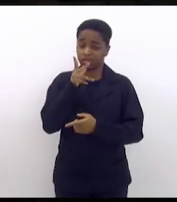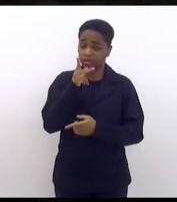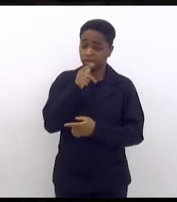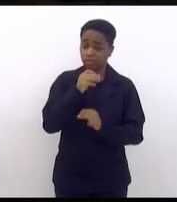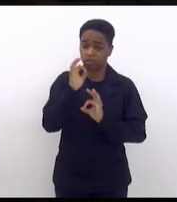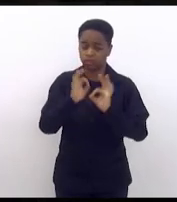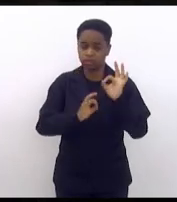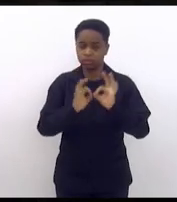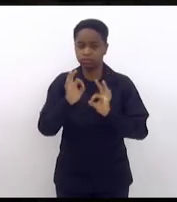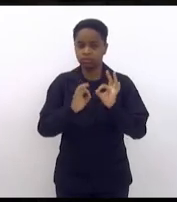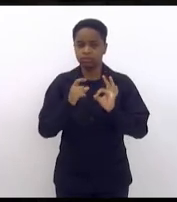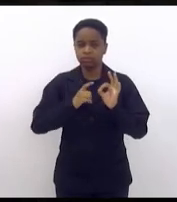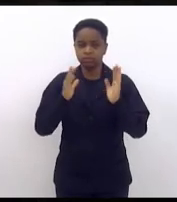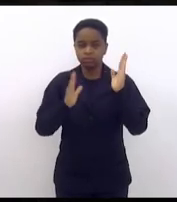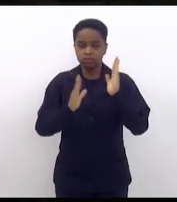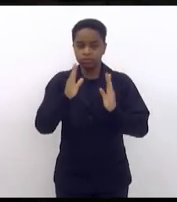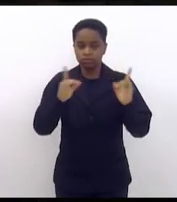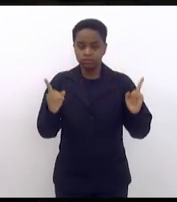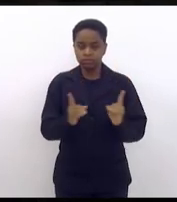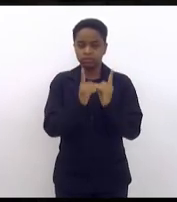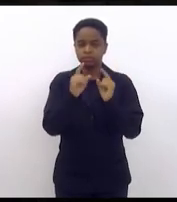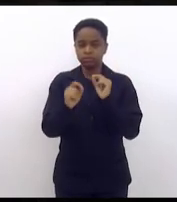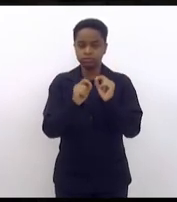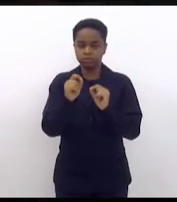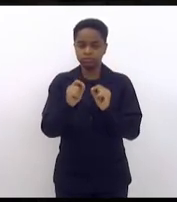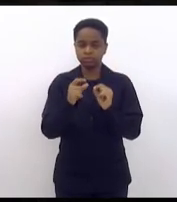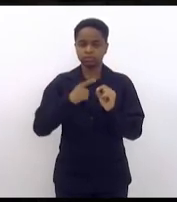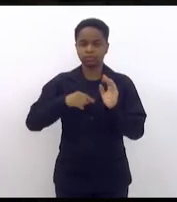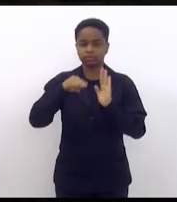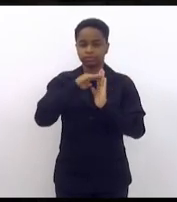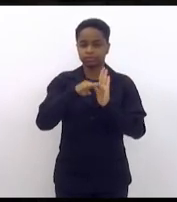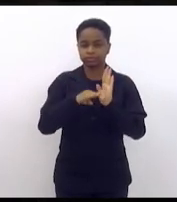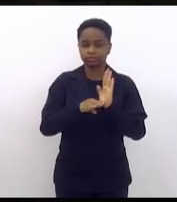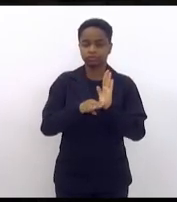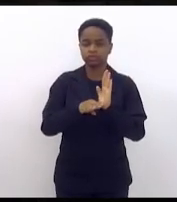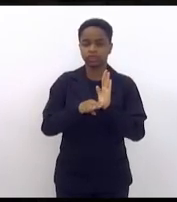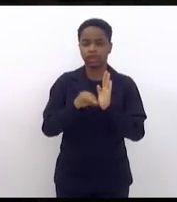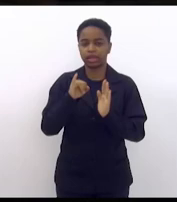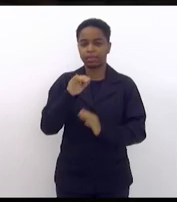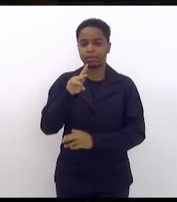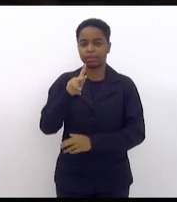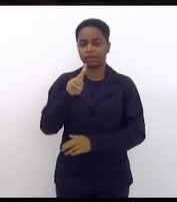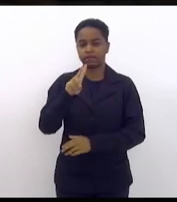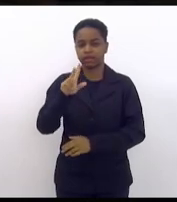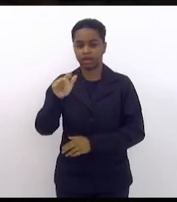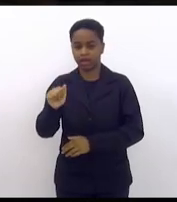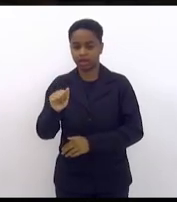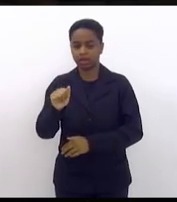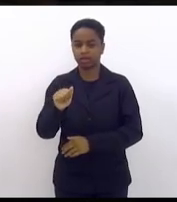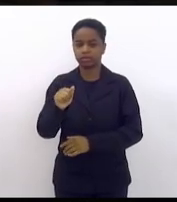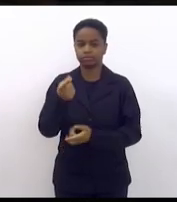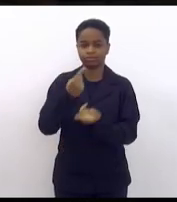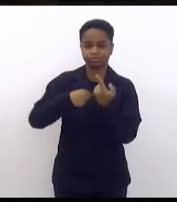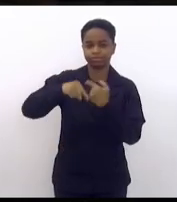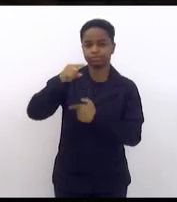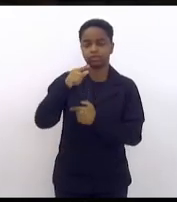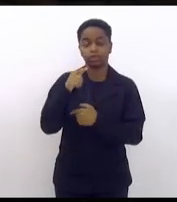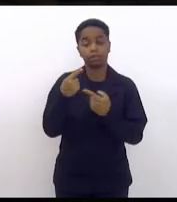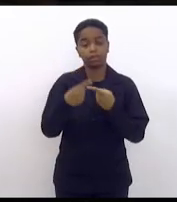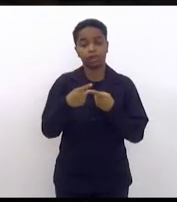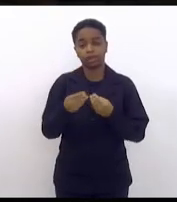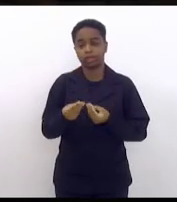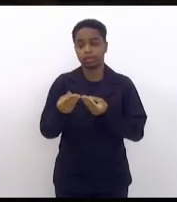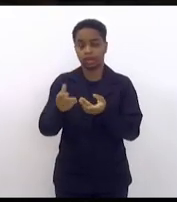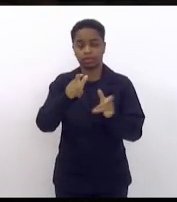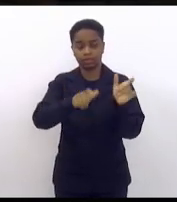um curto período, que foi o programa Recupere IPVA, para dar ao consumidor o direito